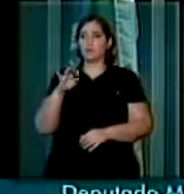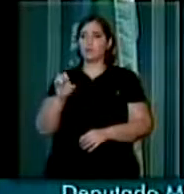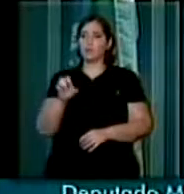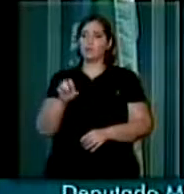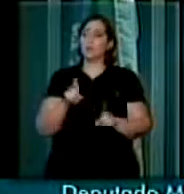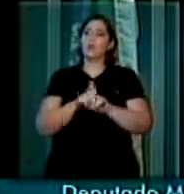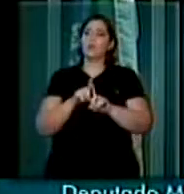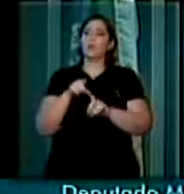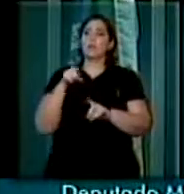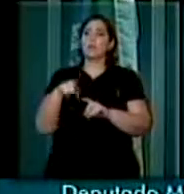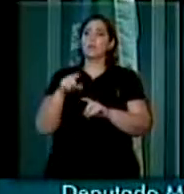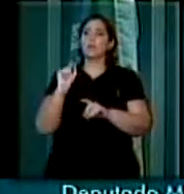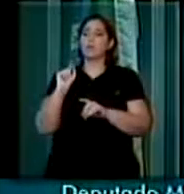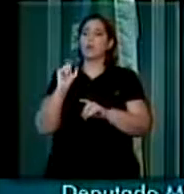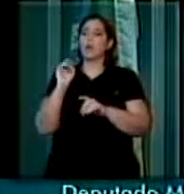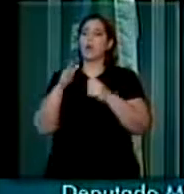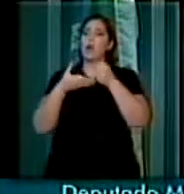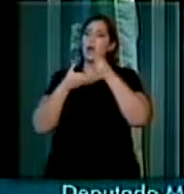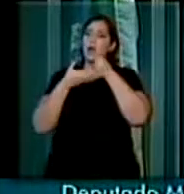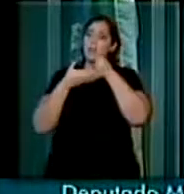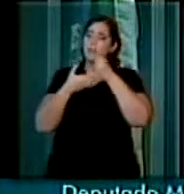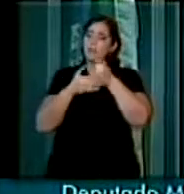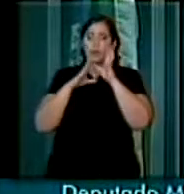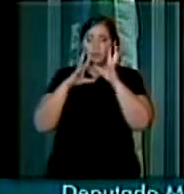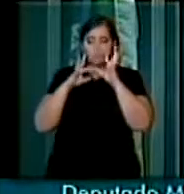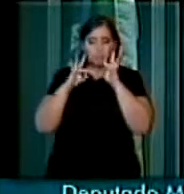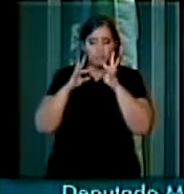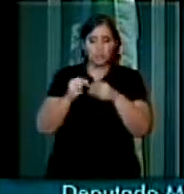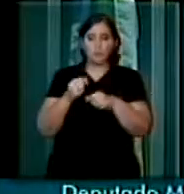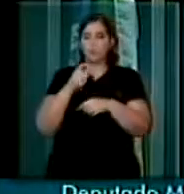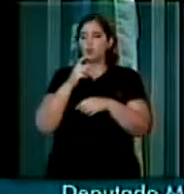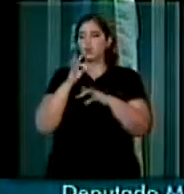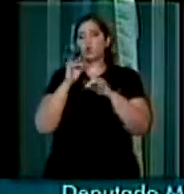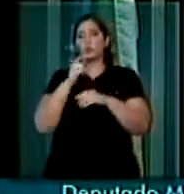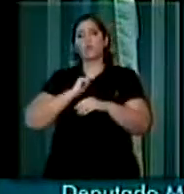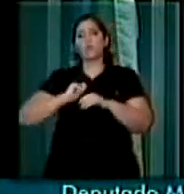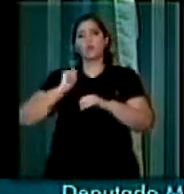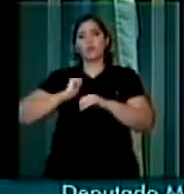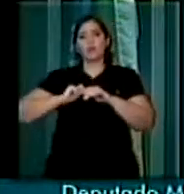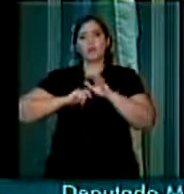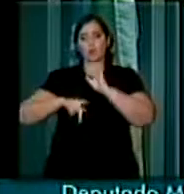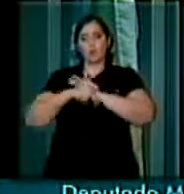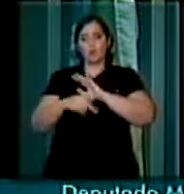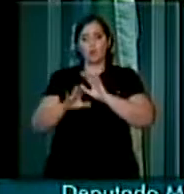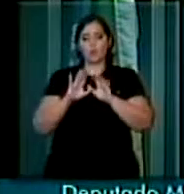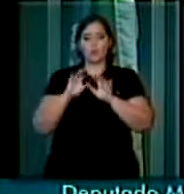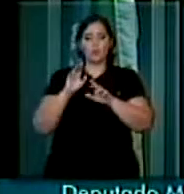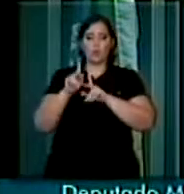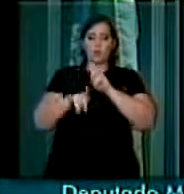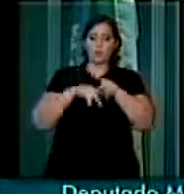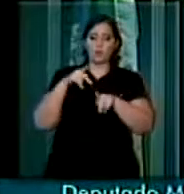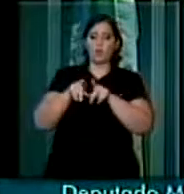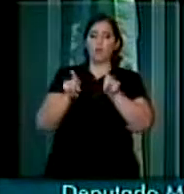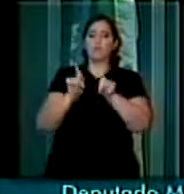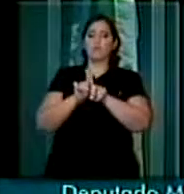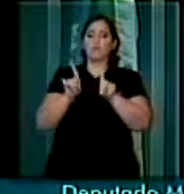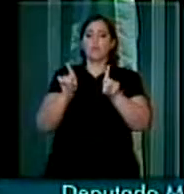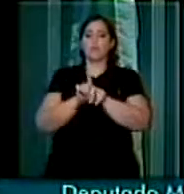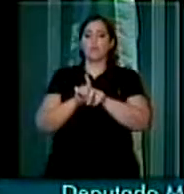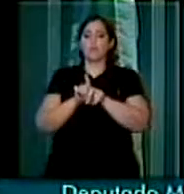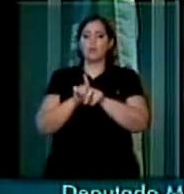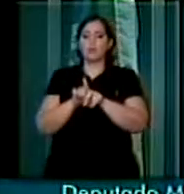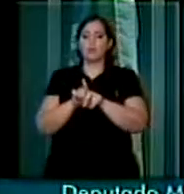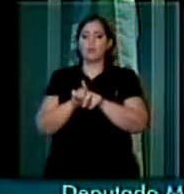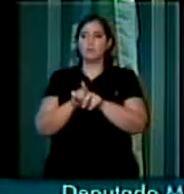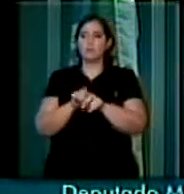só ele atende plenamente aquilo que é o anseio da sociedade, como também ele exorciza...